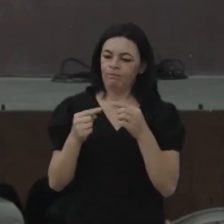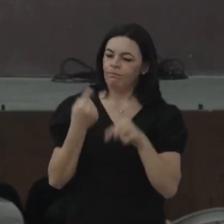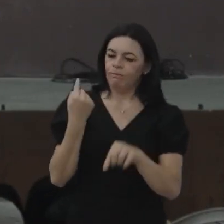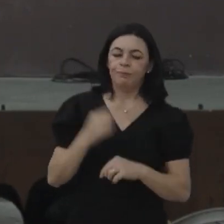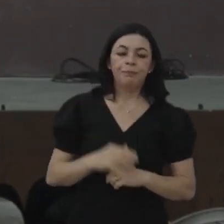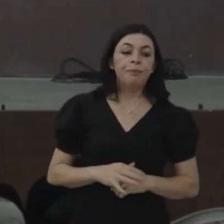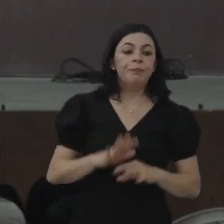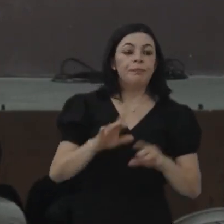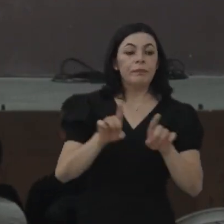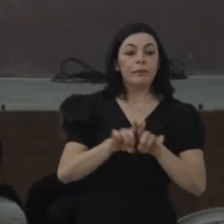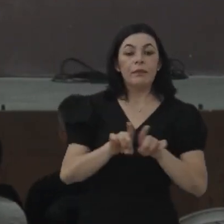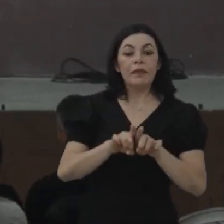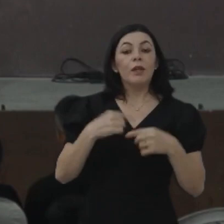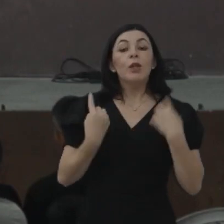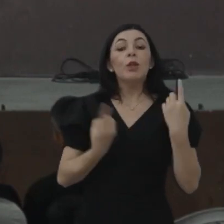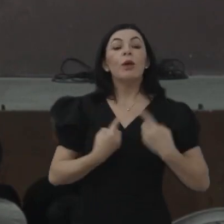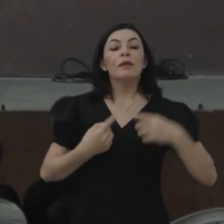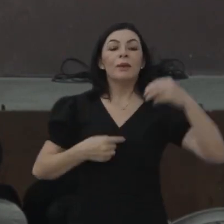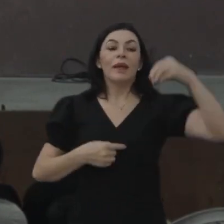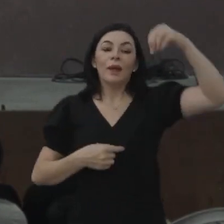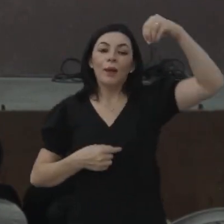E quando somos luz?